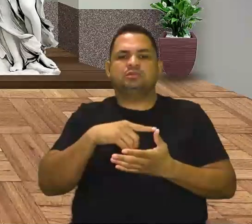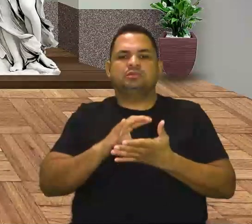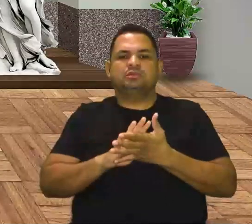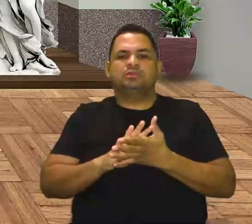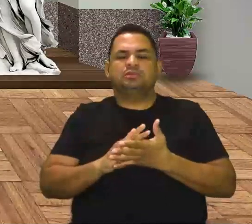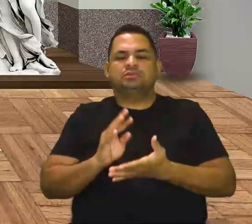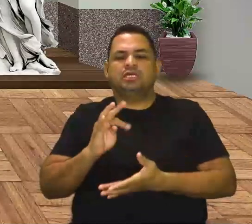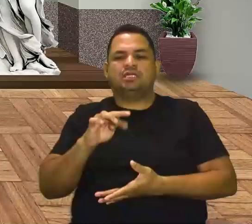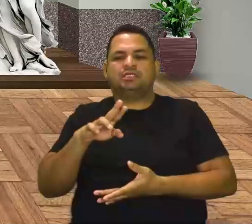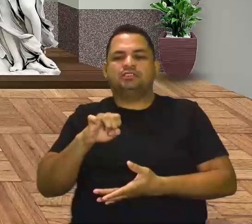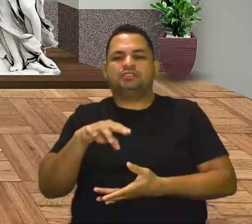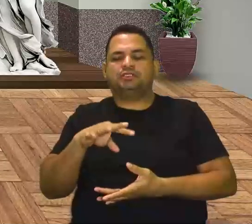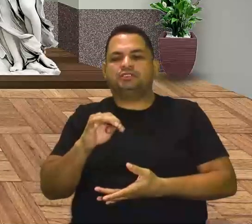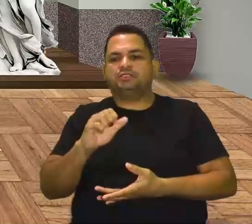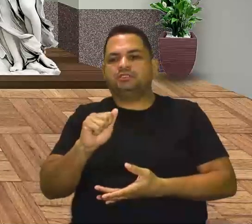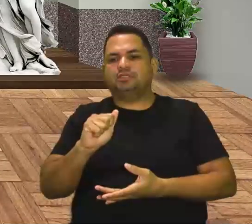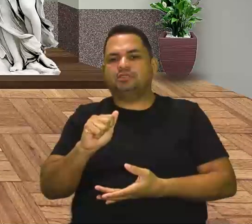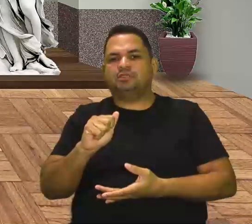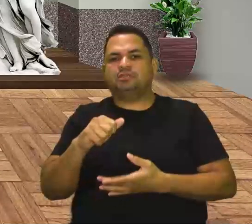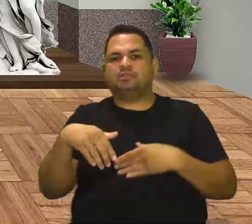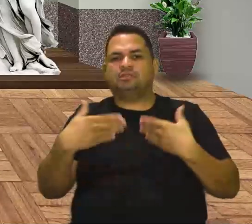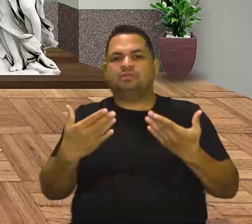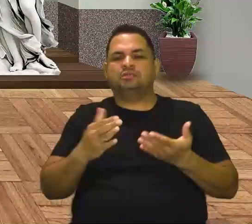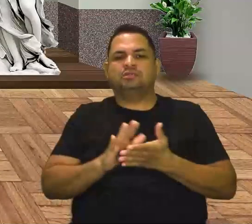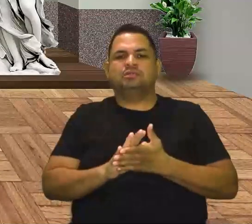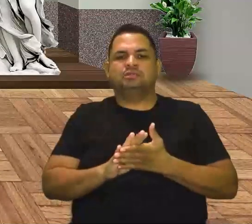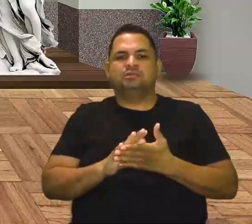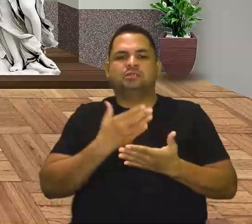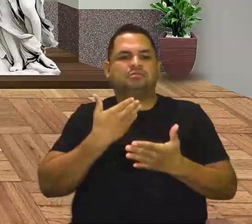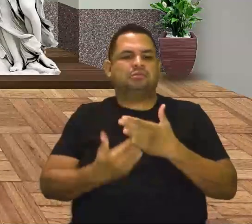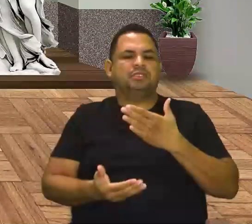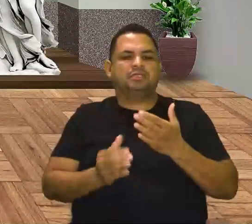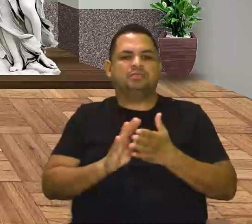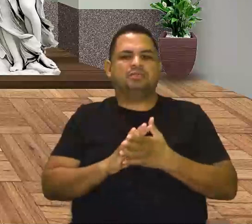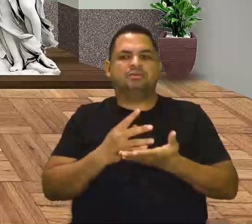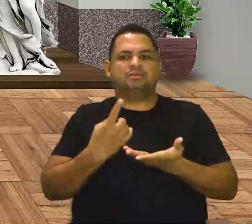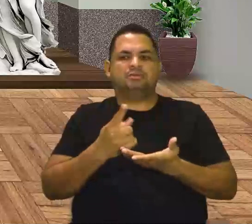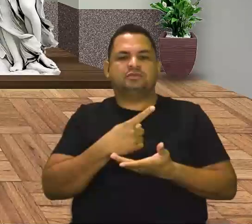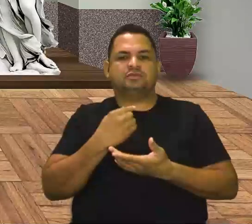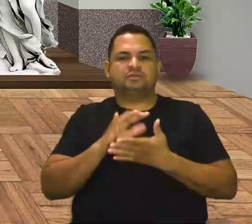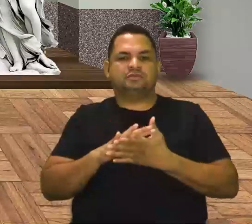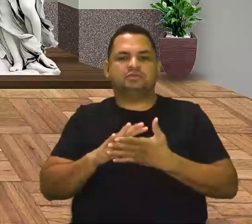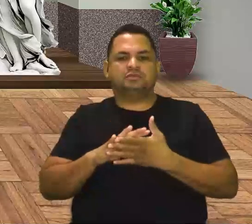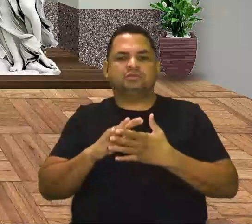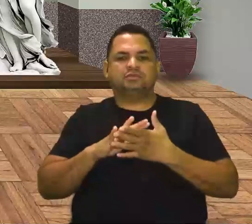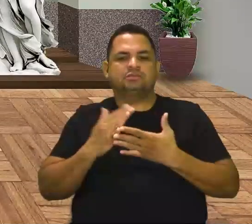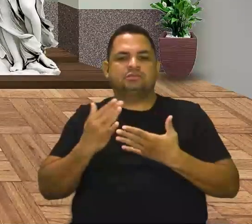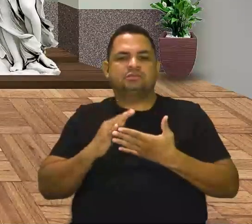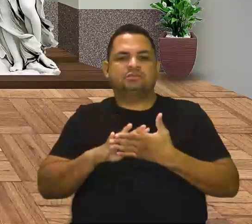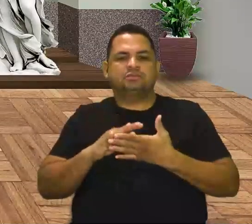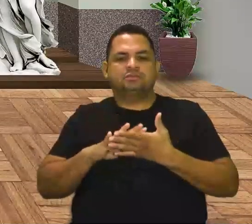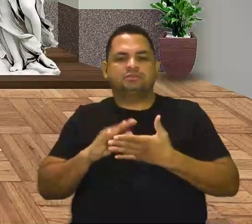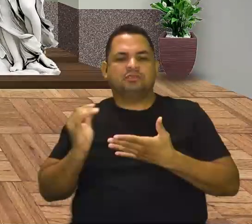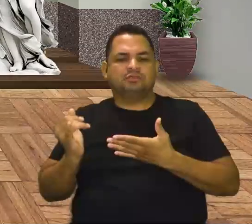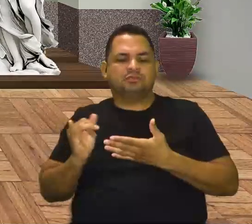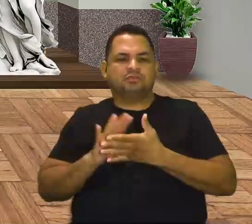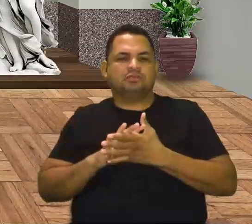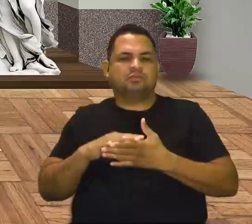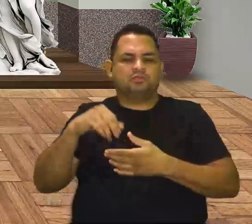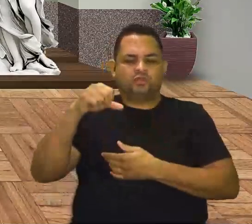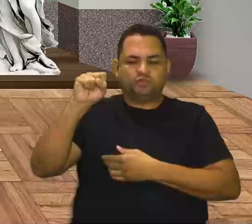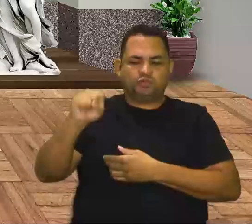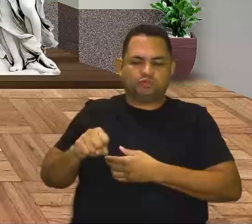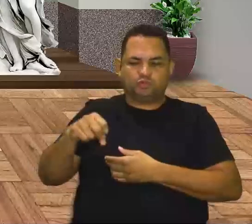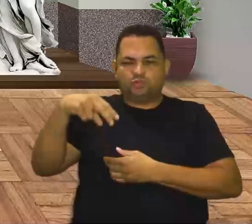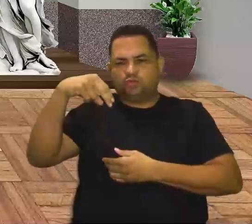aparecer no Brasil. Então não perca, não deixe de assistir, porque nós estamos viajando pelo Brasil, viajando no Nordeste, no Sudeste,